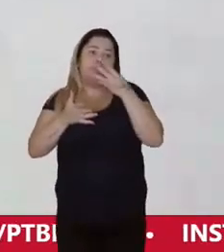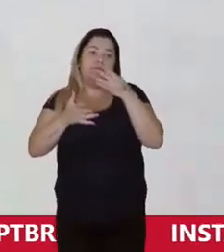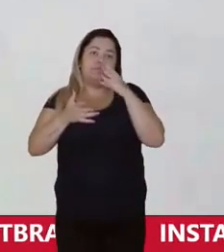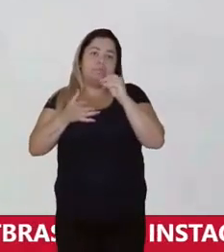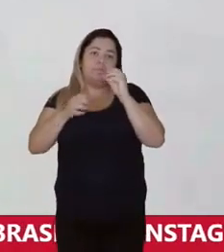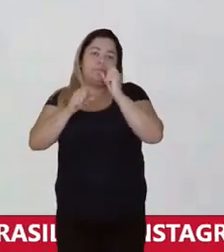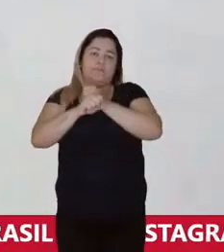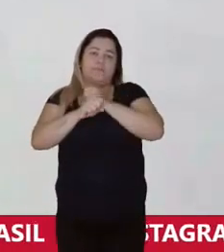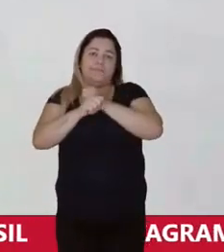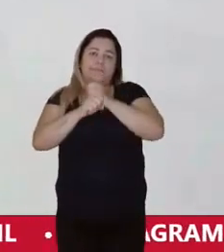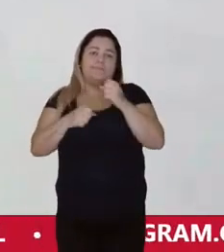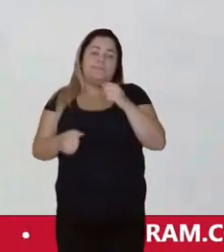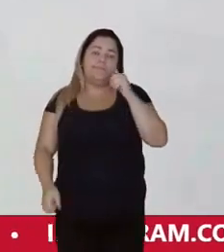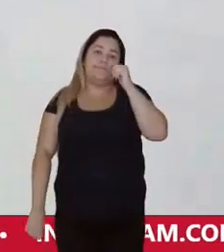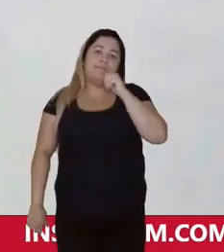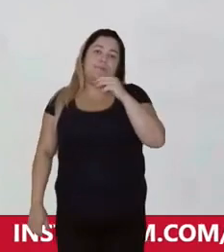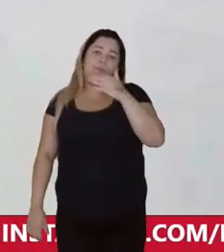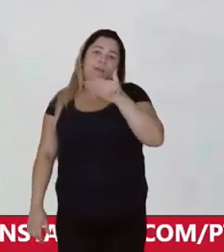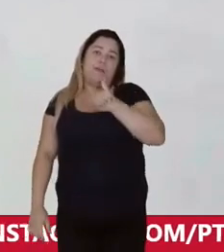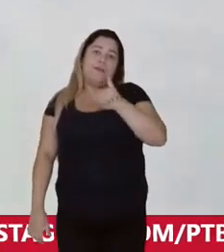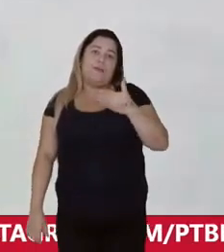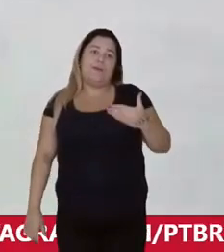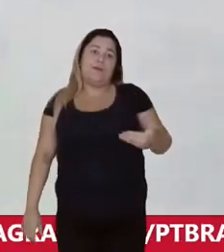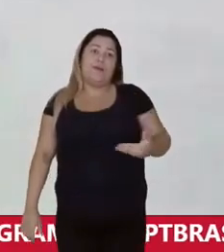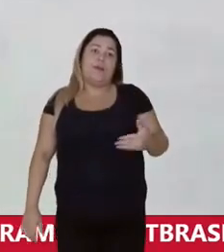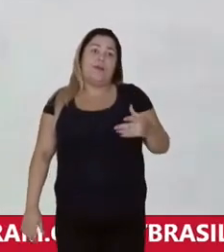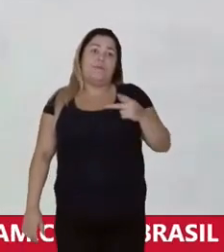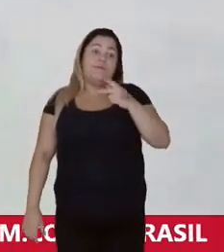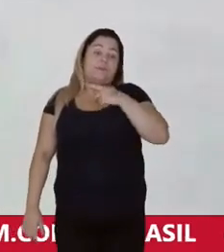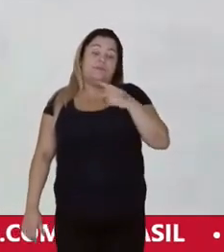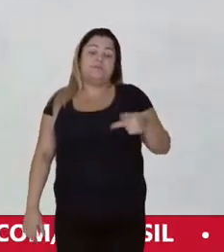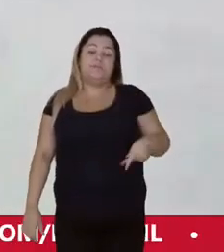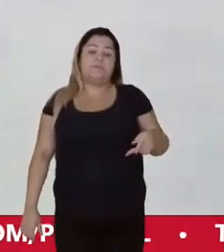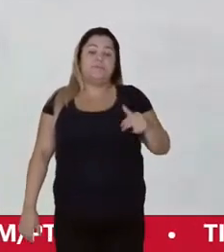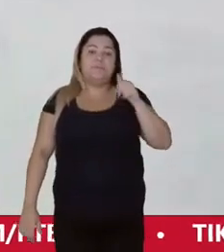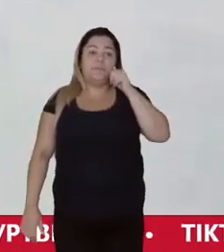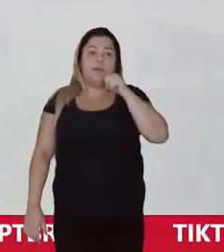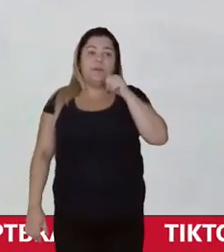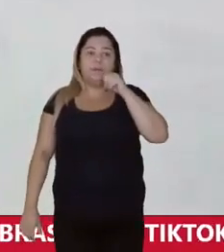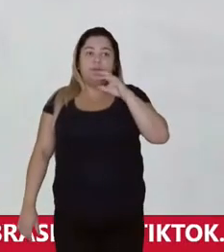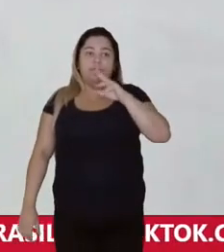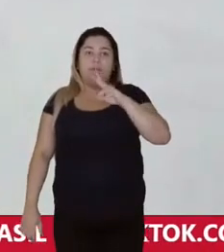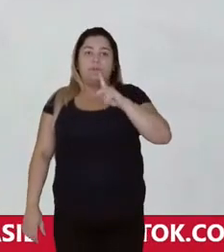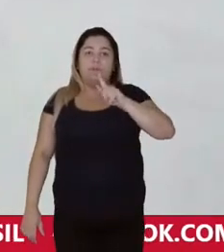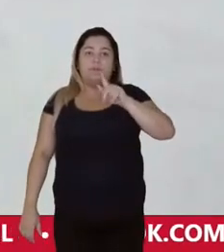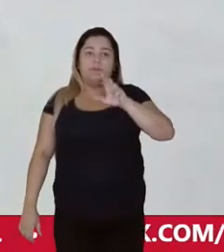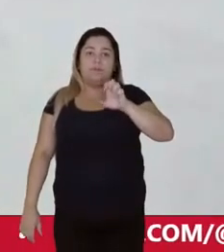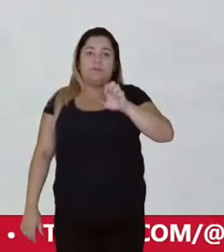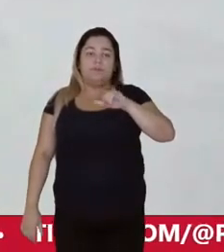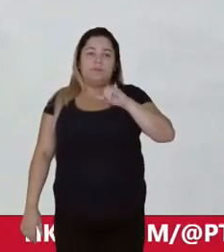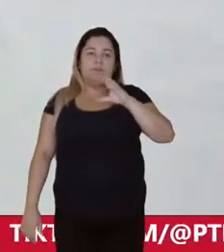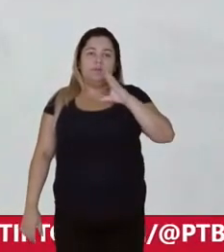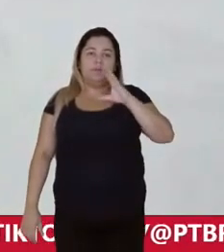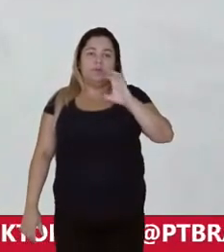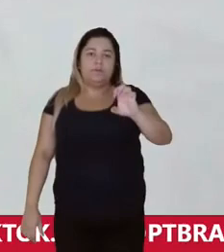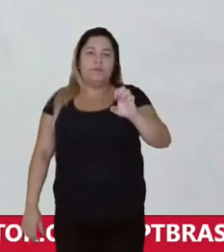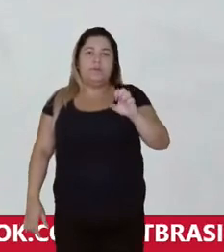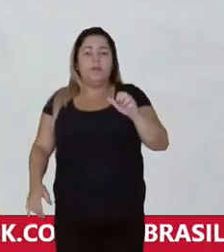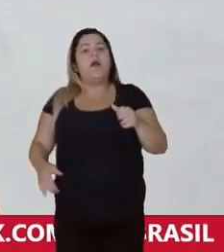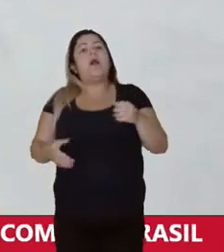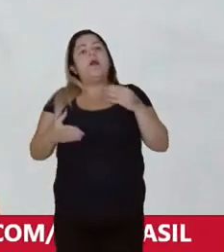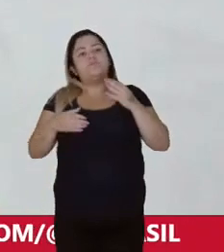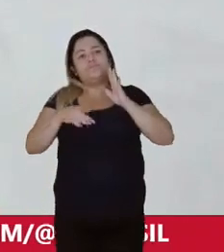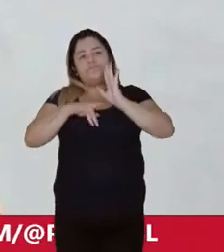primeira mulher presidenta, que é a nossa deputada Gleisi Hoffmann, mas, mesmo assim, acho que a contribuição das mulheres